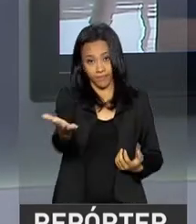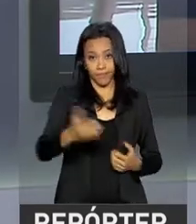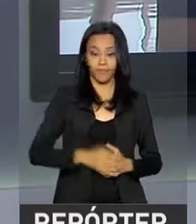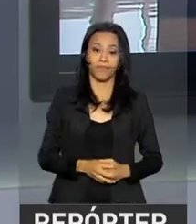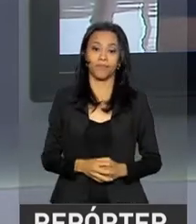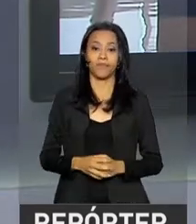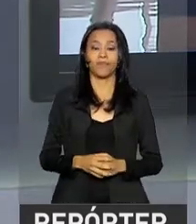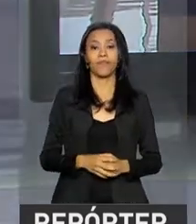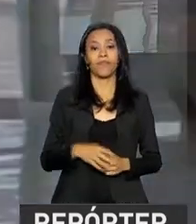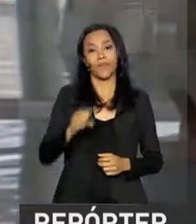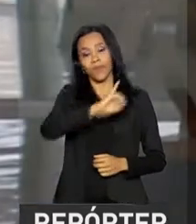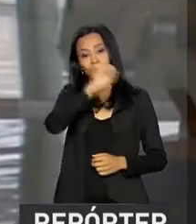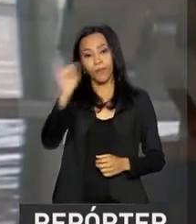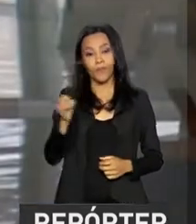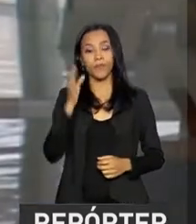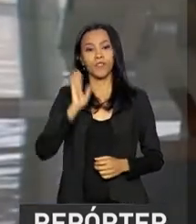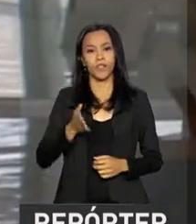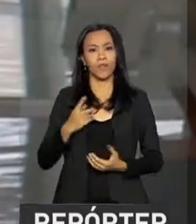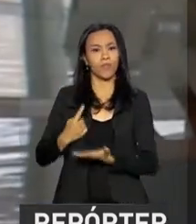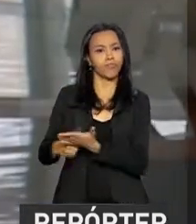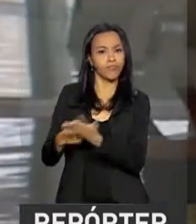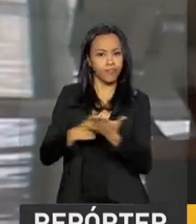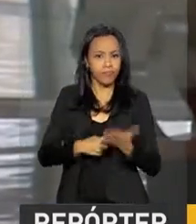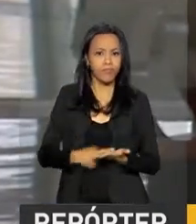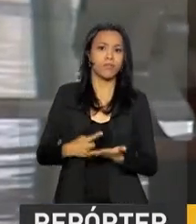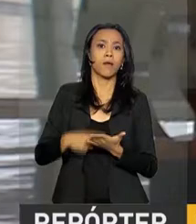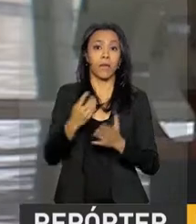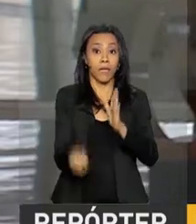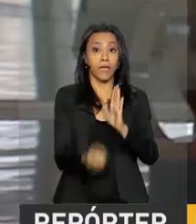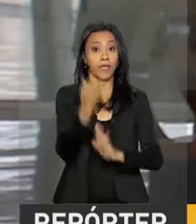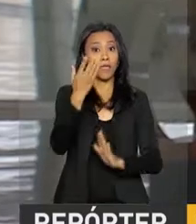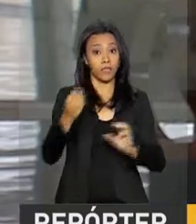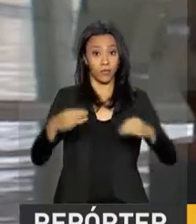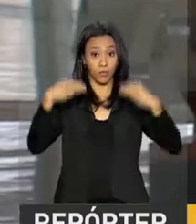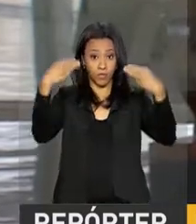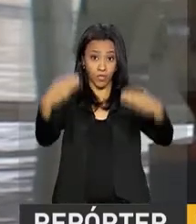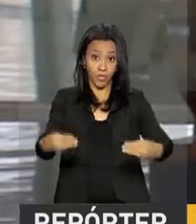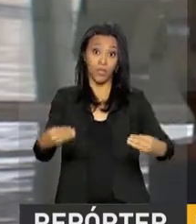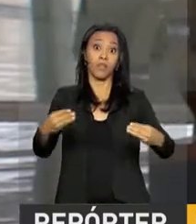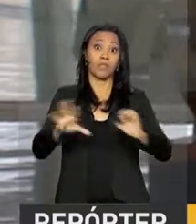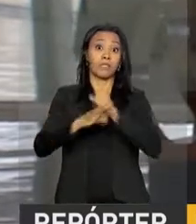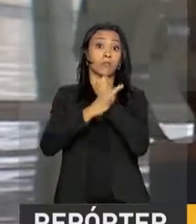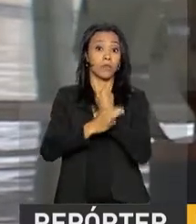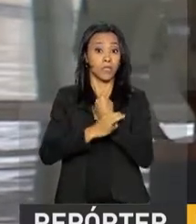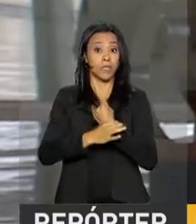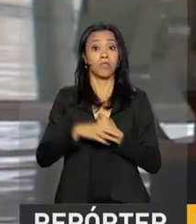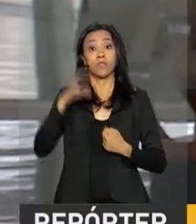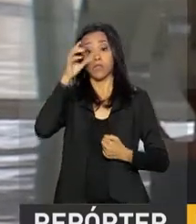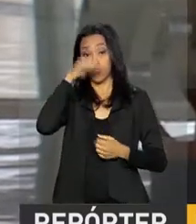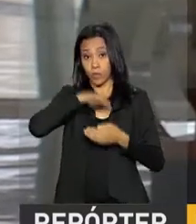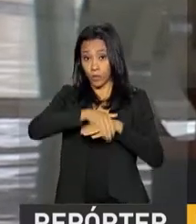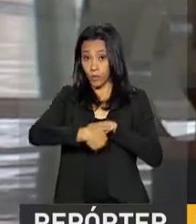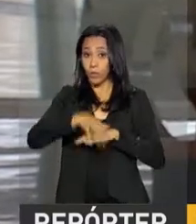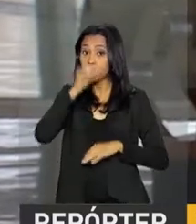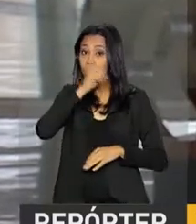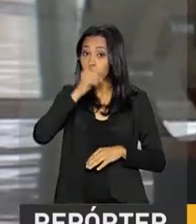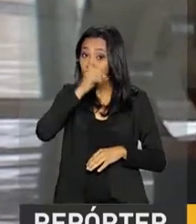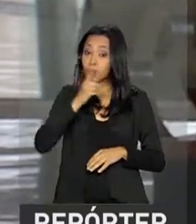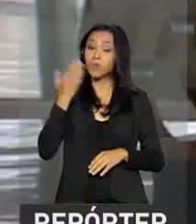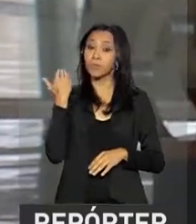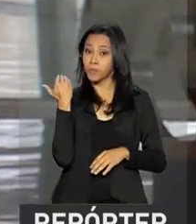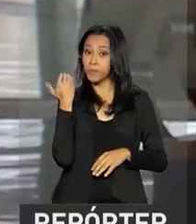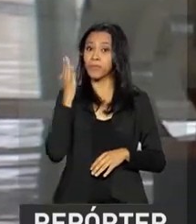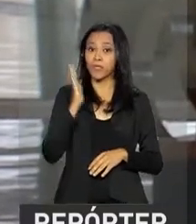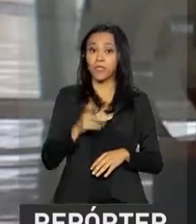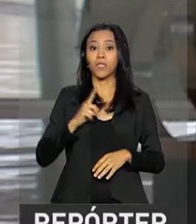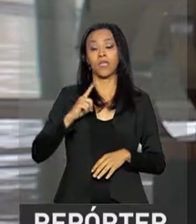olá thaíssa as articulações para a criação desse ministério se estenderam pelo final de semana na noite deste domingo o presidente michel temer se reuniu no